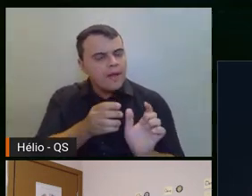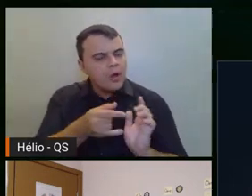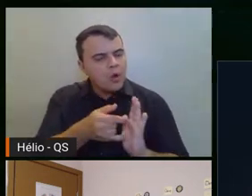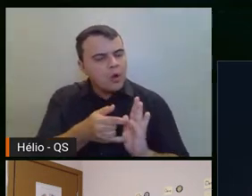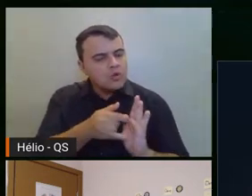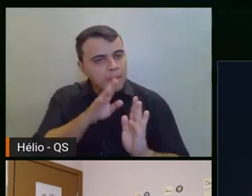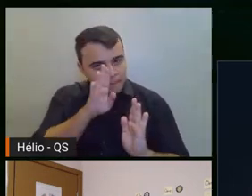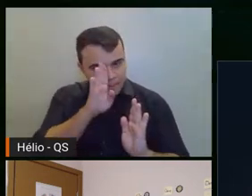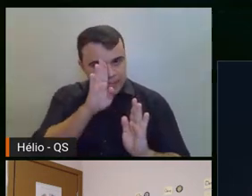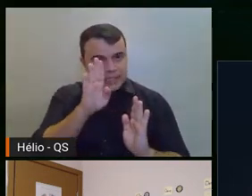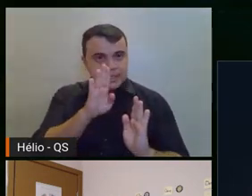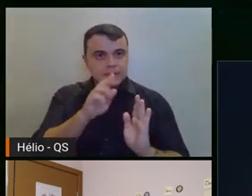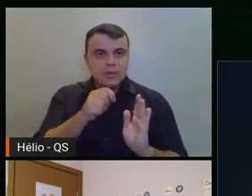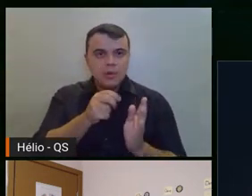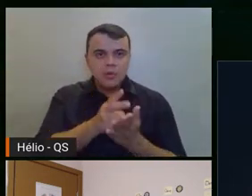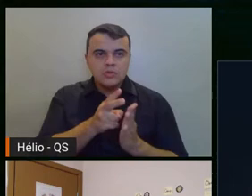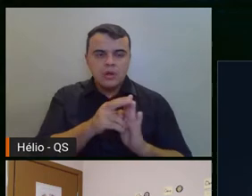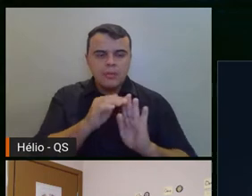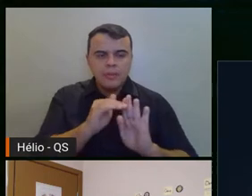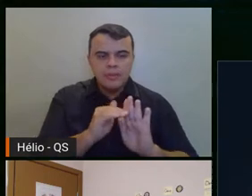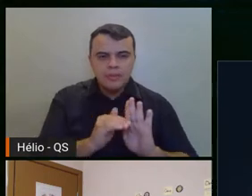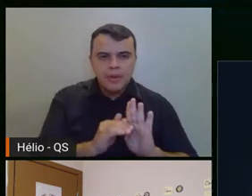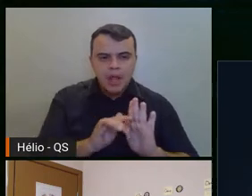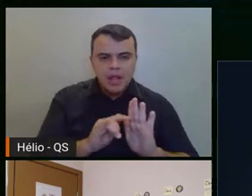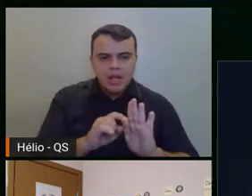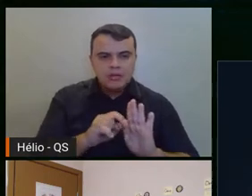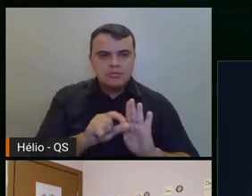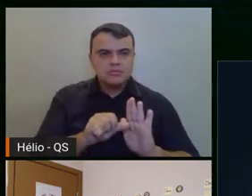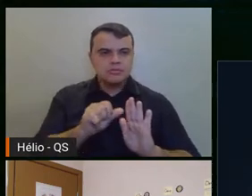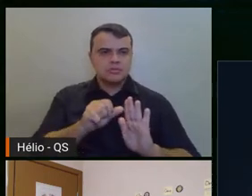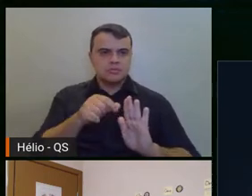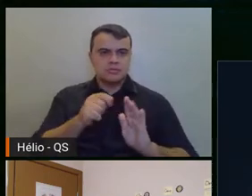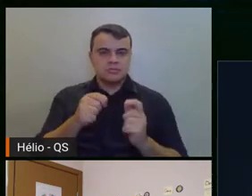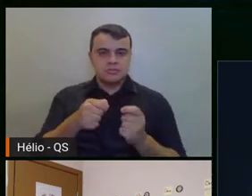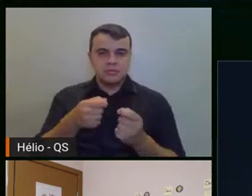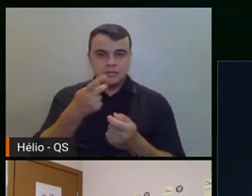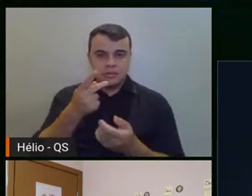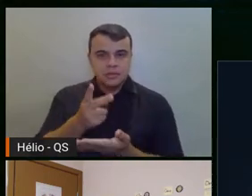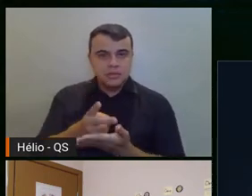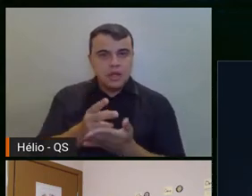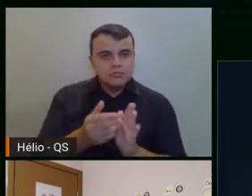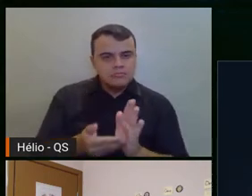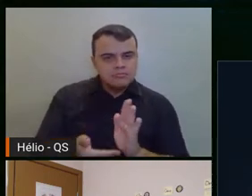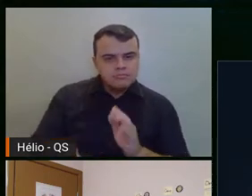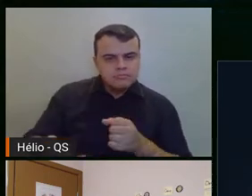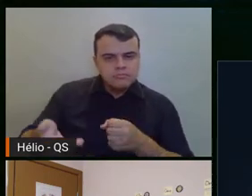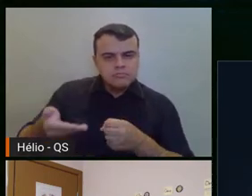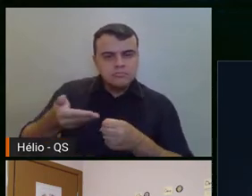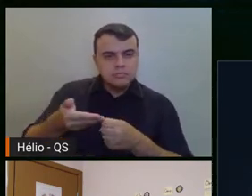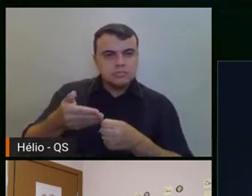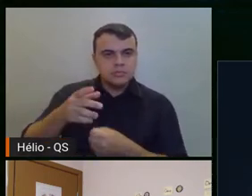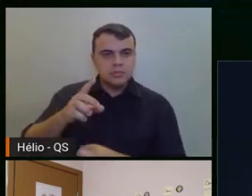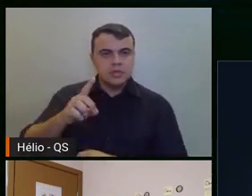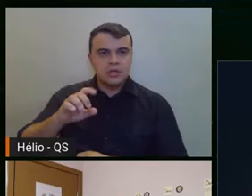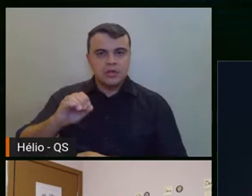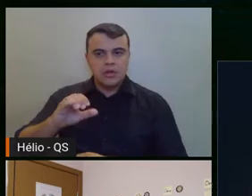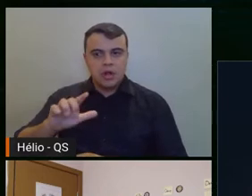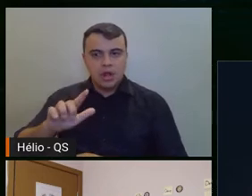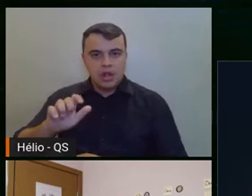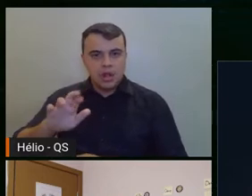precisa ali para conseguir rodar ali o seu ambiente ali e você vai levar um nível ali utilizando docker que é para você